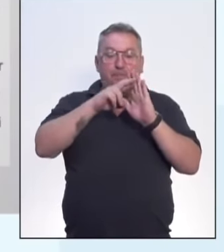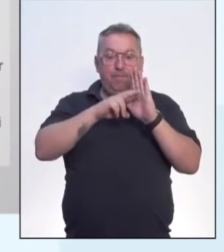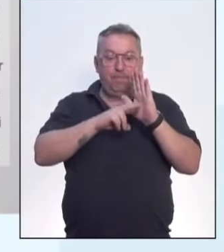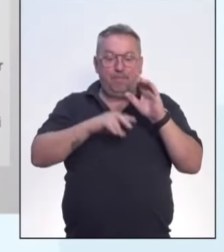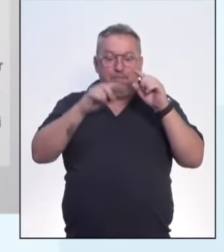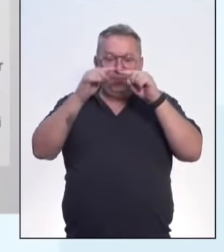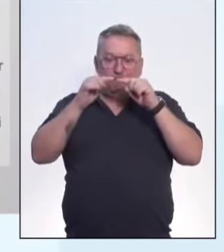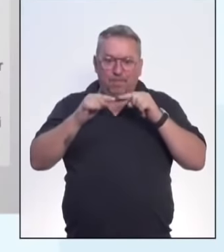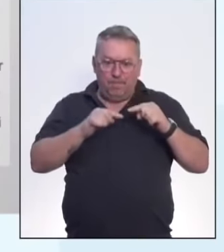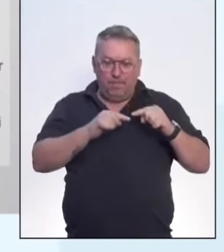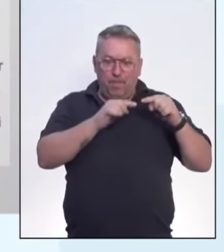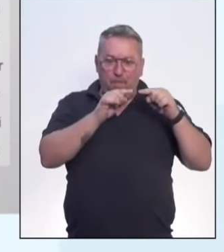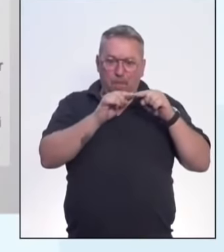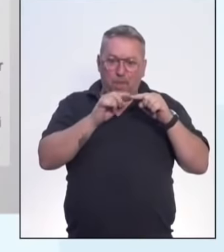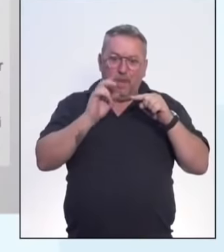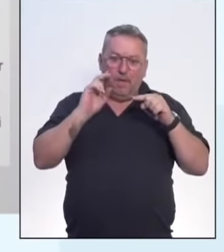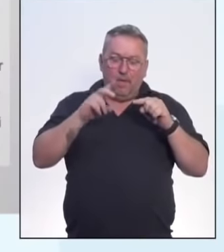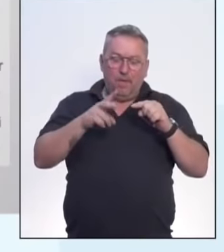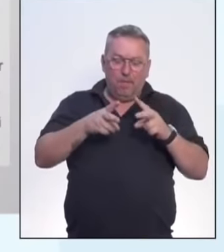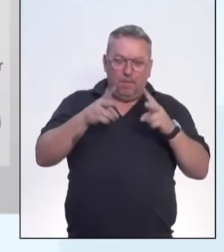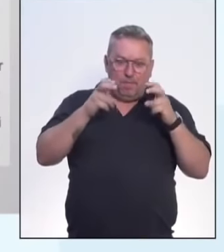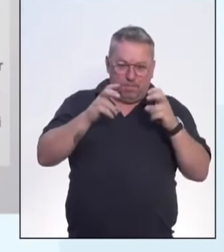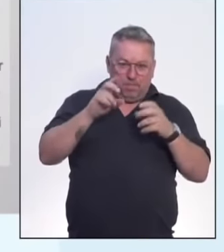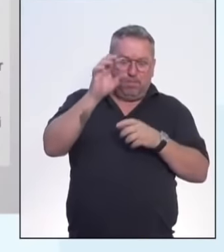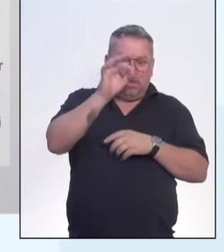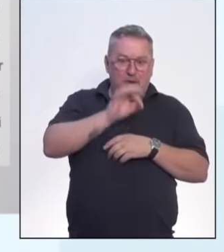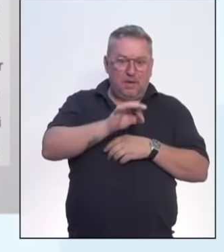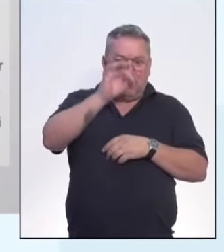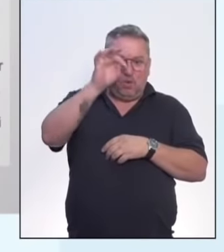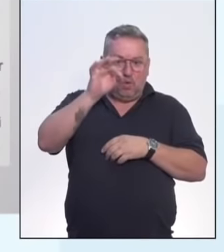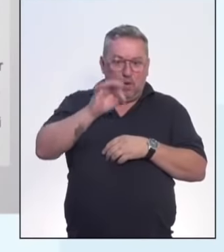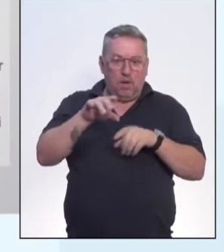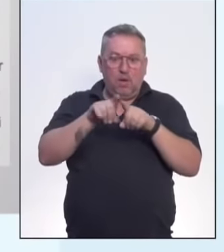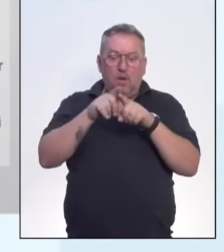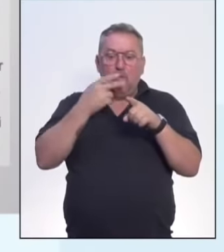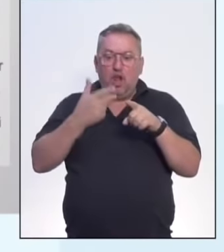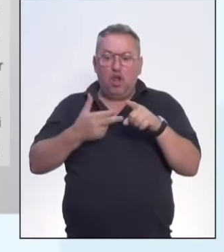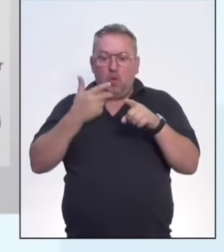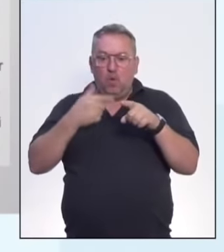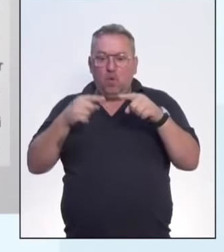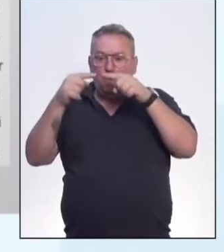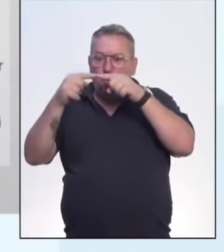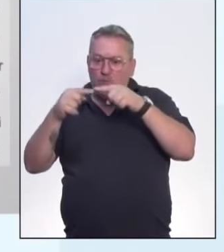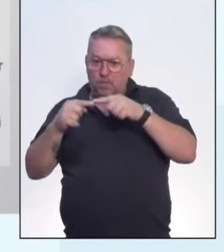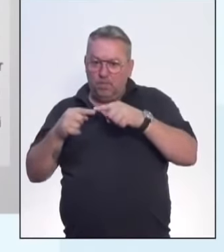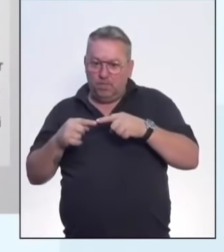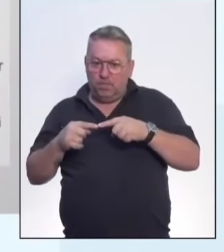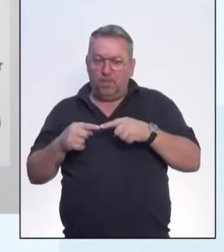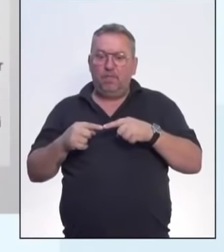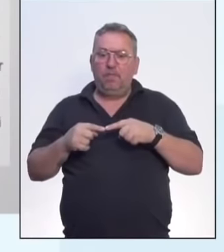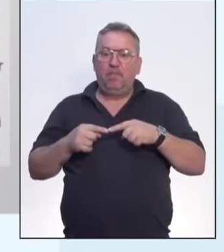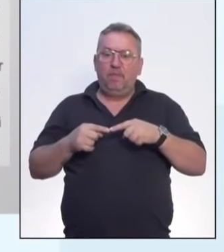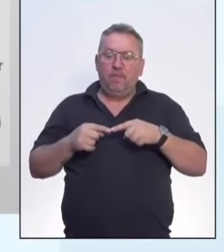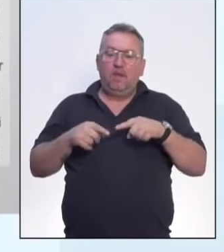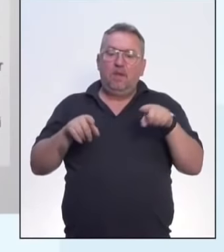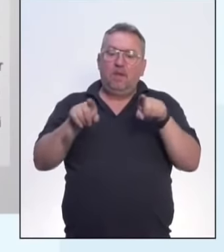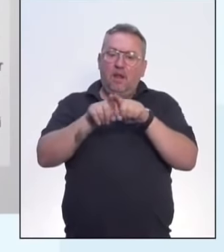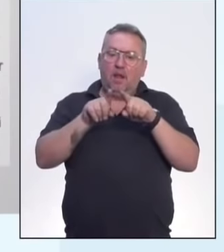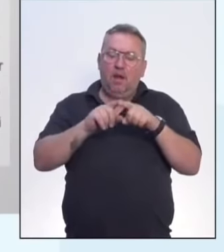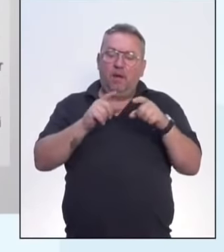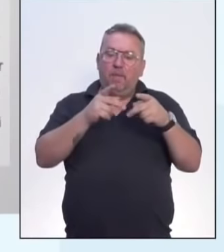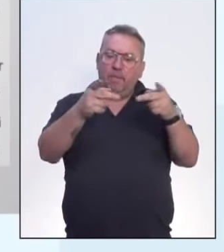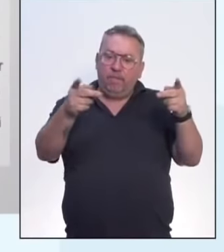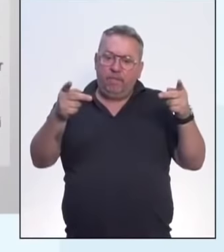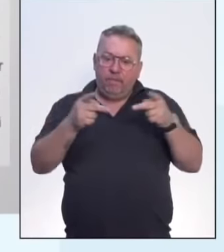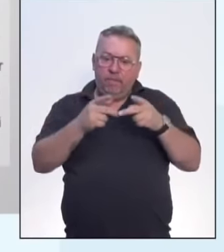direta entre os percentuais, ok? As cores aqui, todas indicadas diferentemente, e o setor, que,